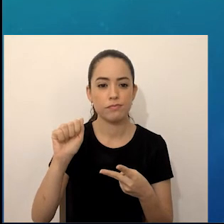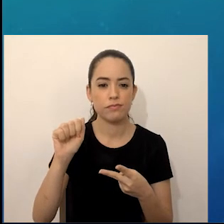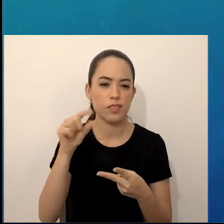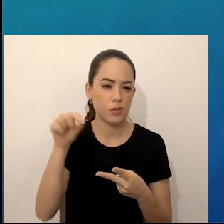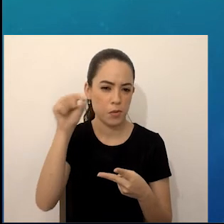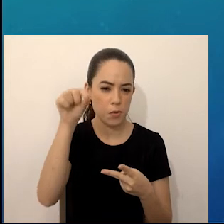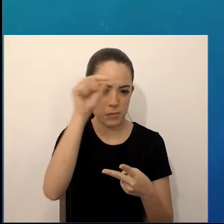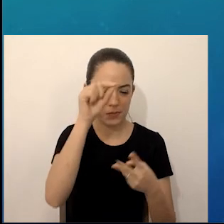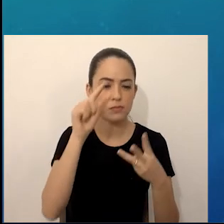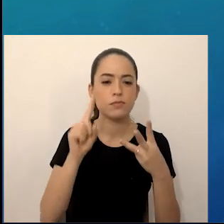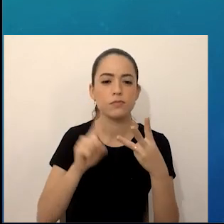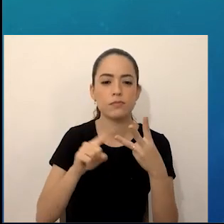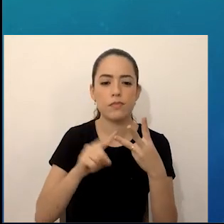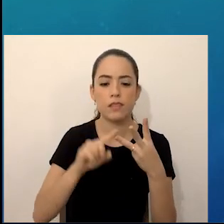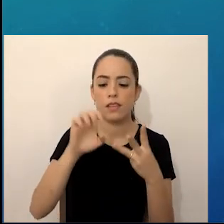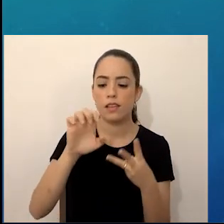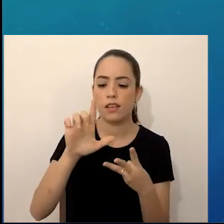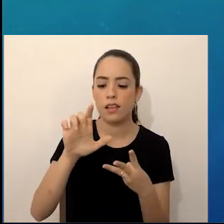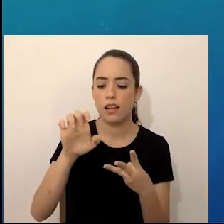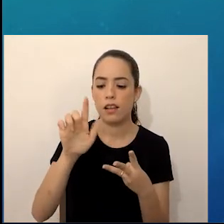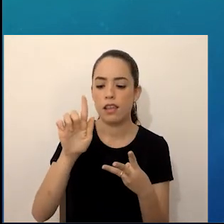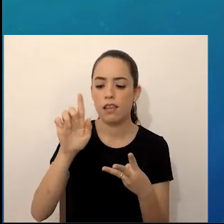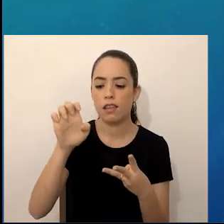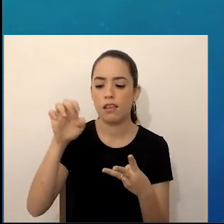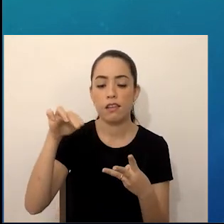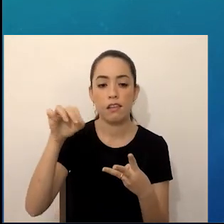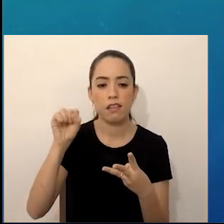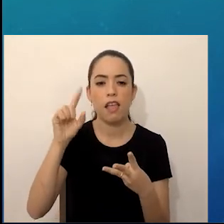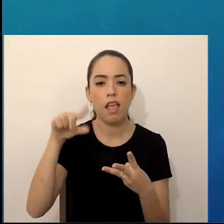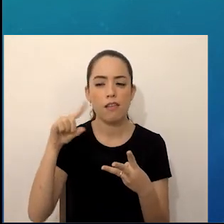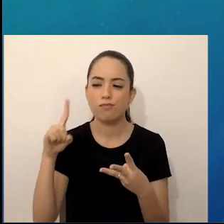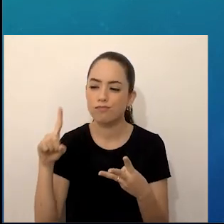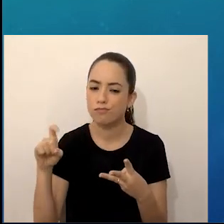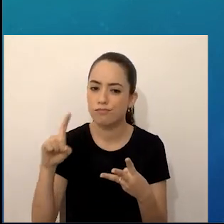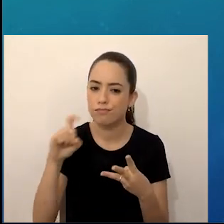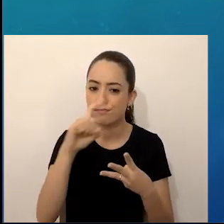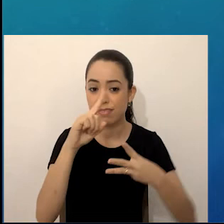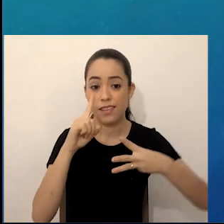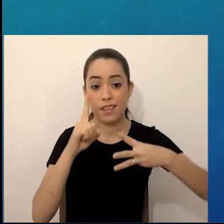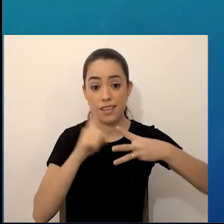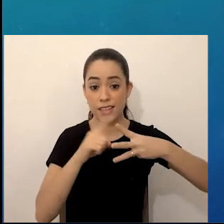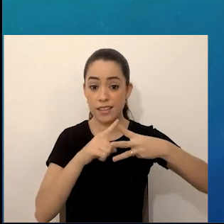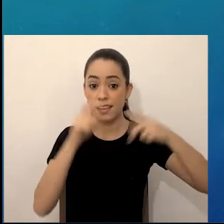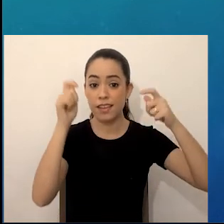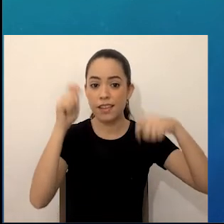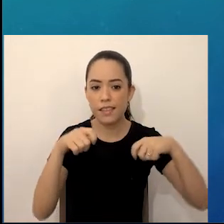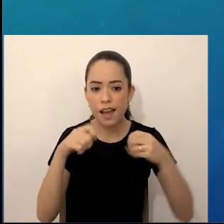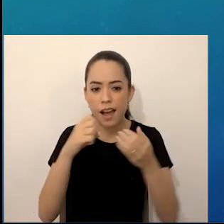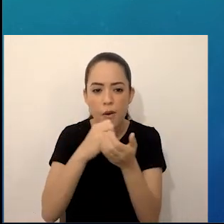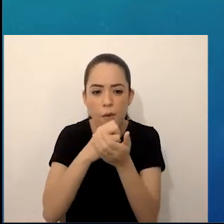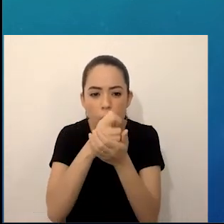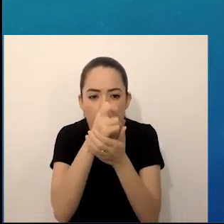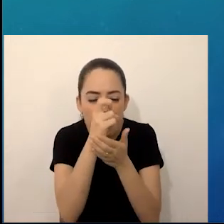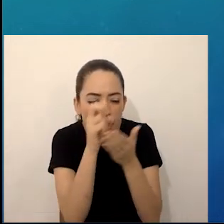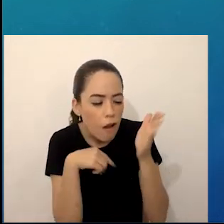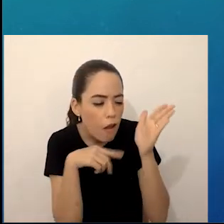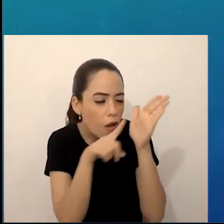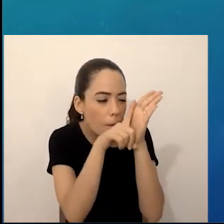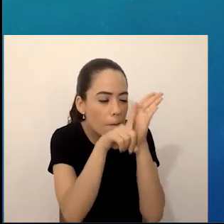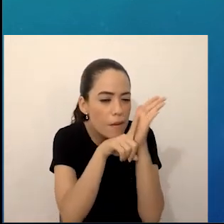O zebrafish permite o estudo de embriões transparentes, visualizando-se os eventos da